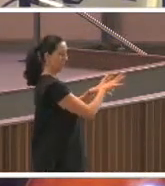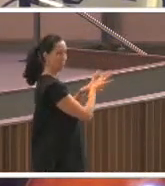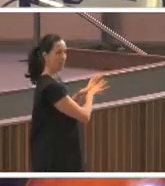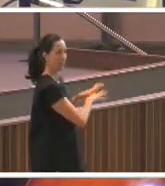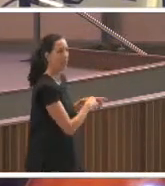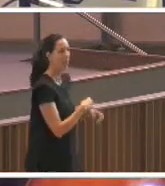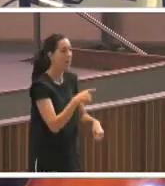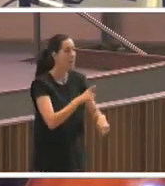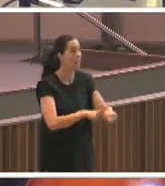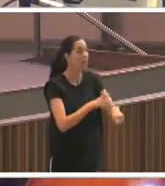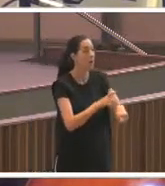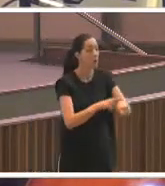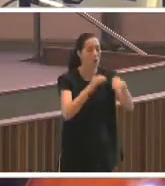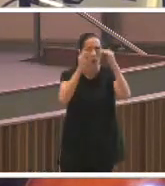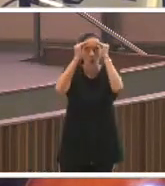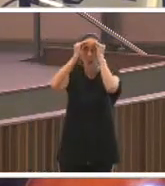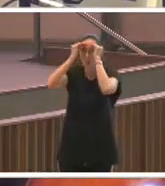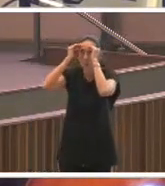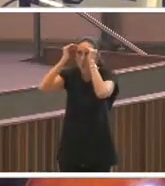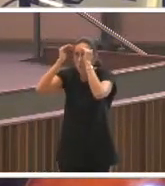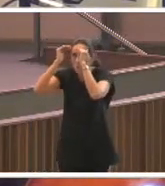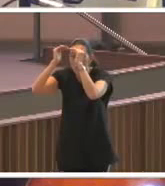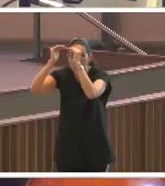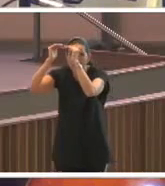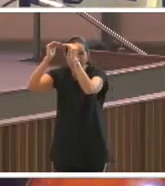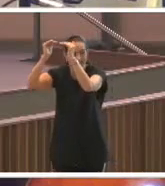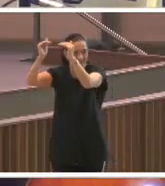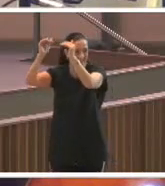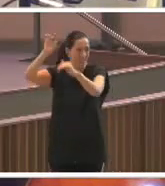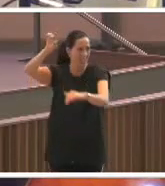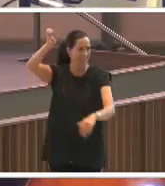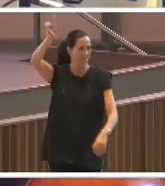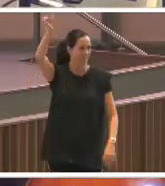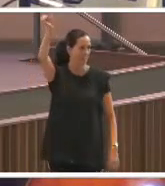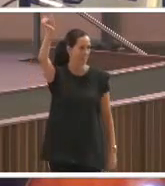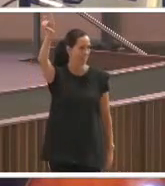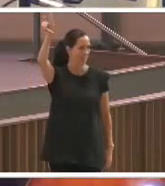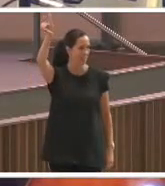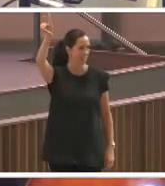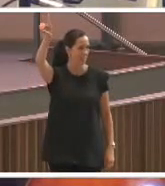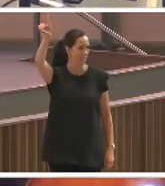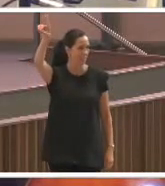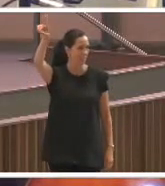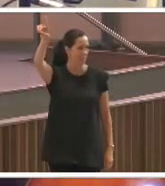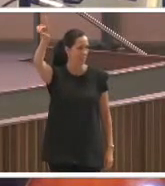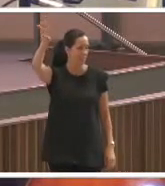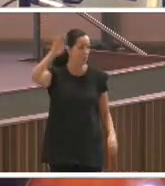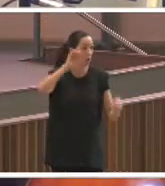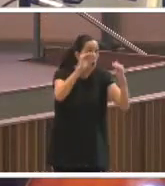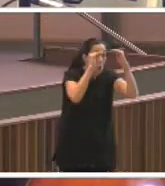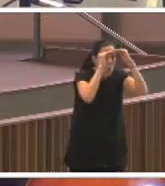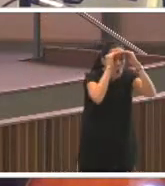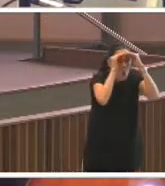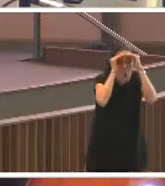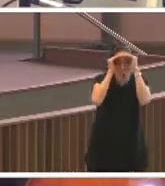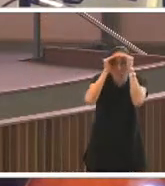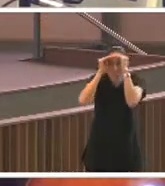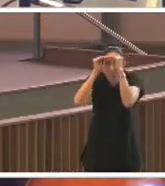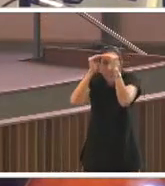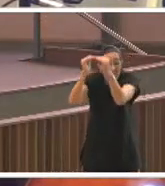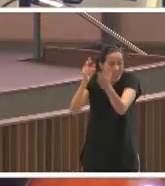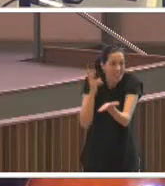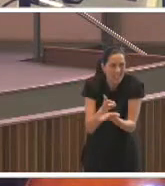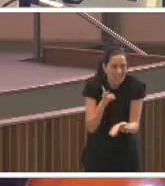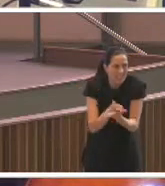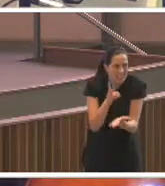obediência incondicional. E as pessoas vão olhar para a gente e dizer assim: no mundo